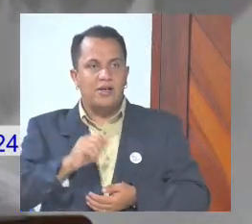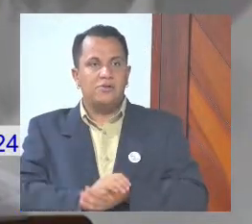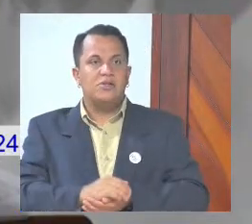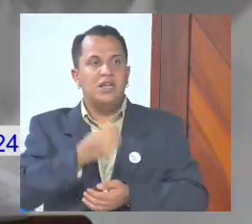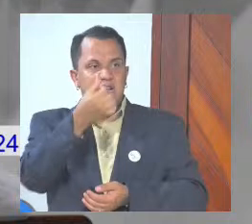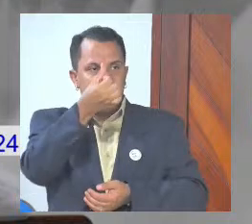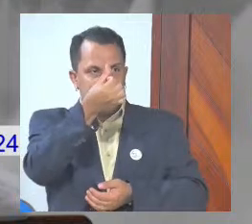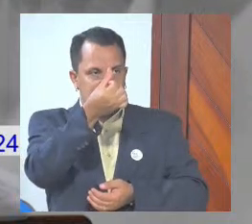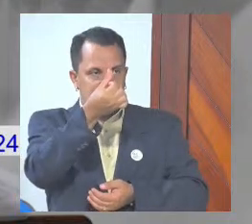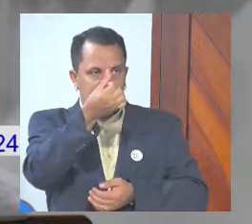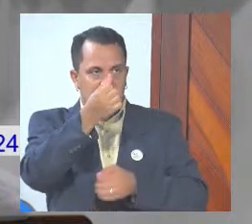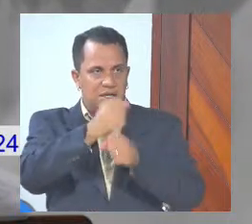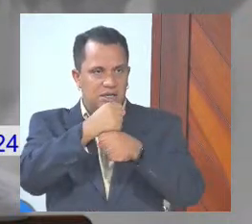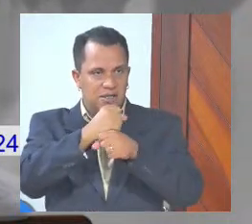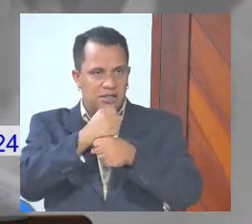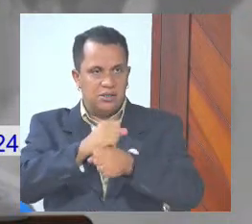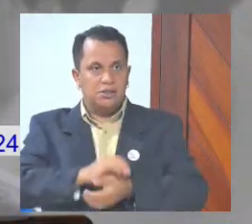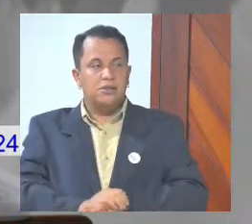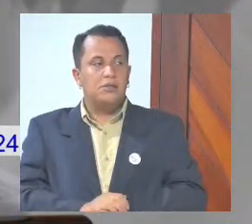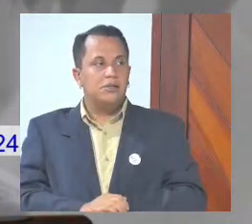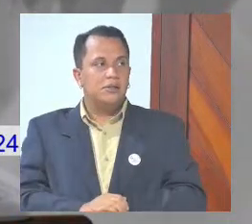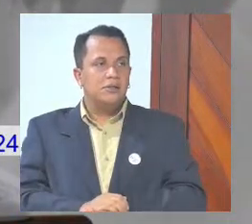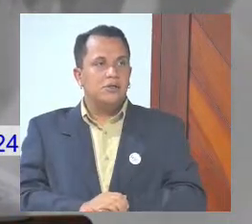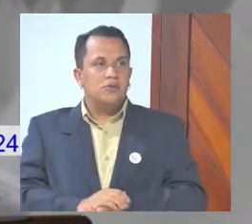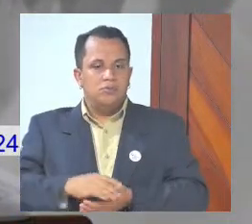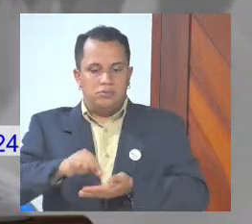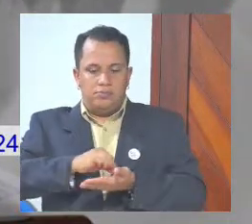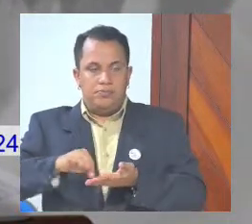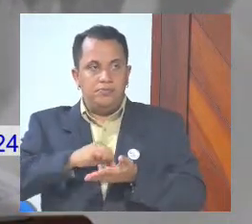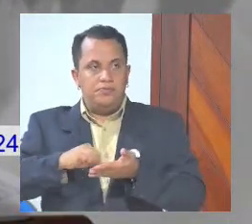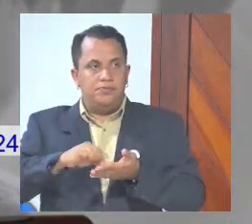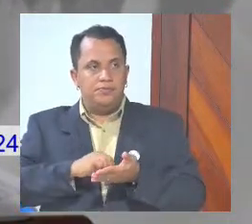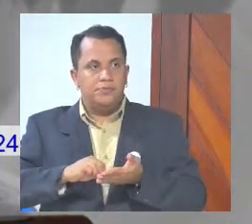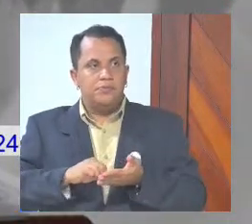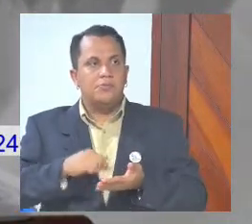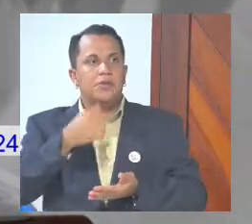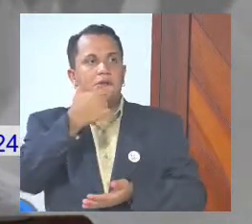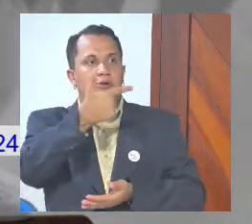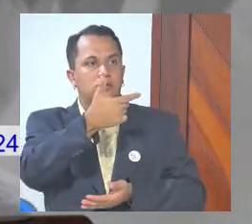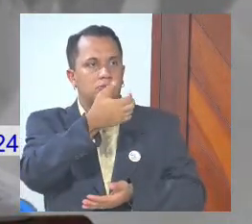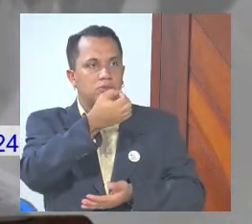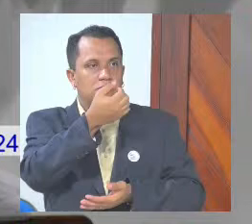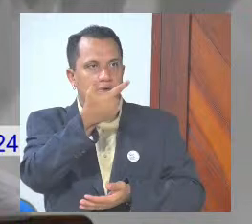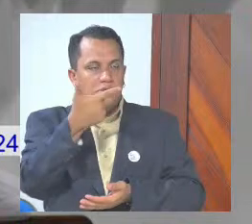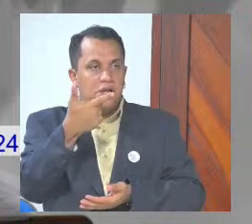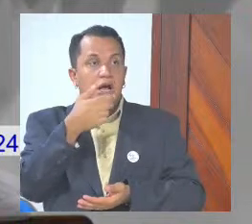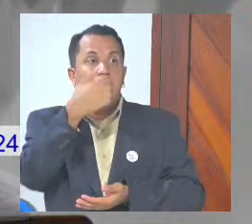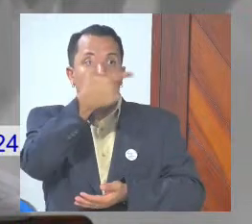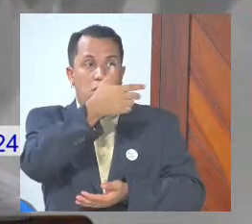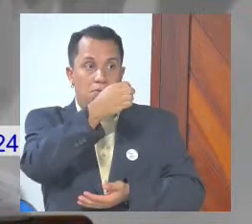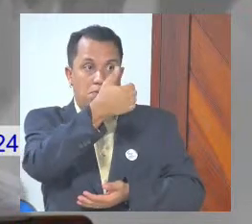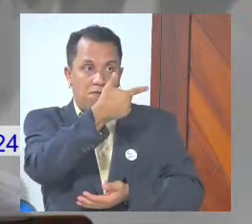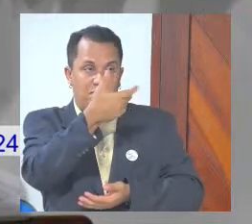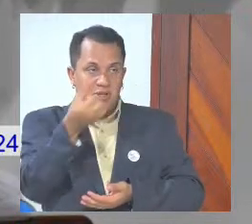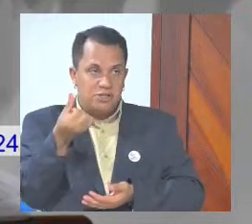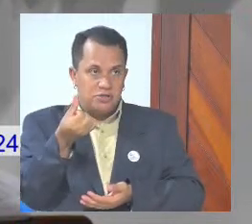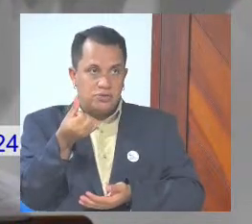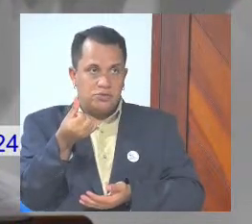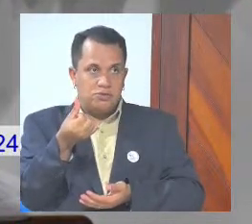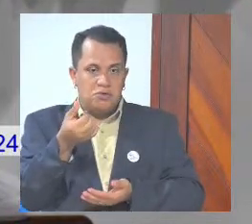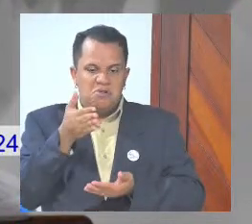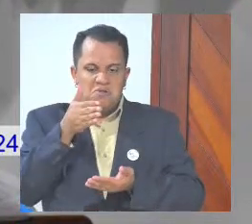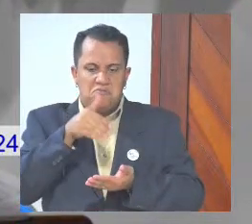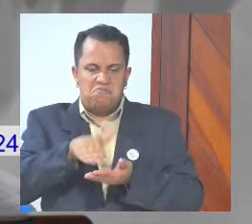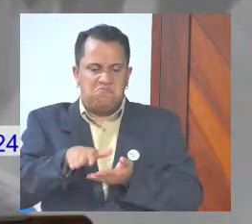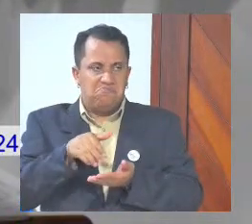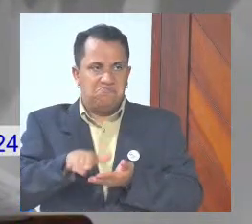escola Agostinho Ramalho, contratada até 2026 e agora